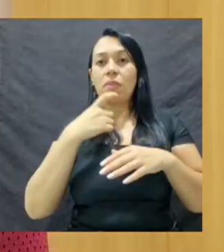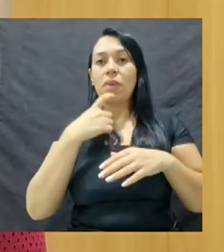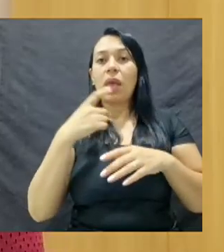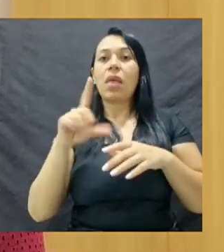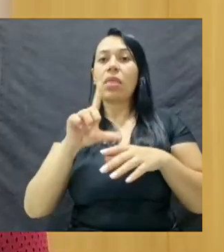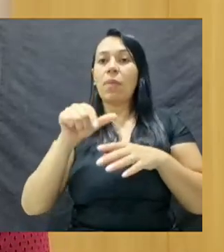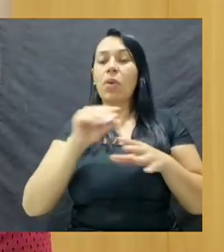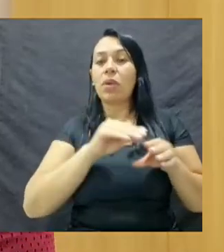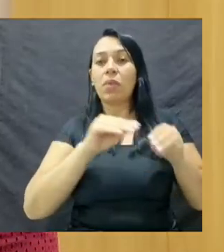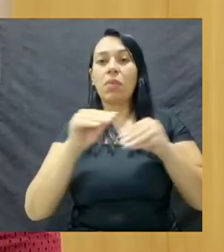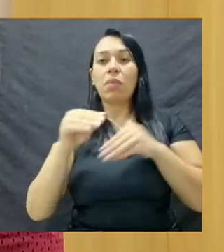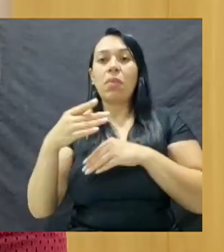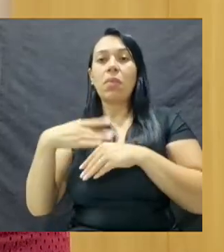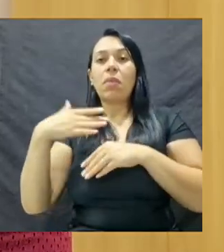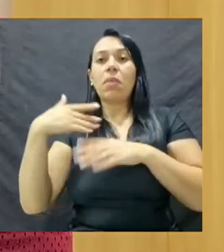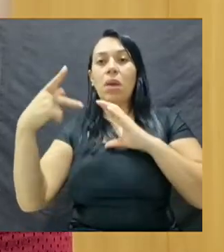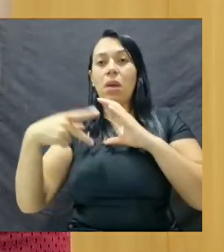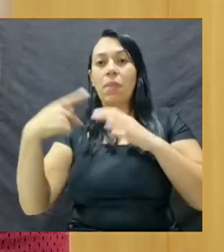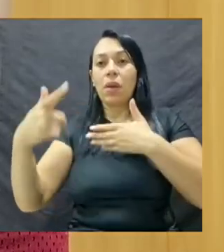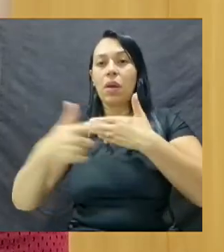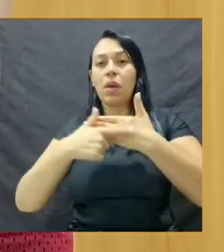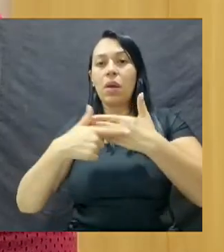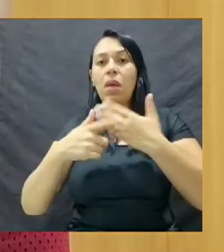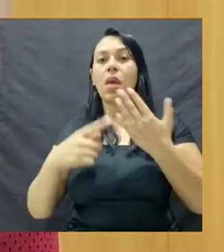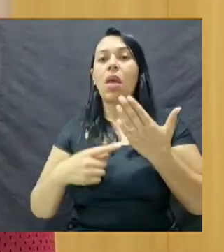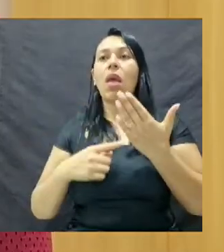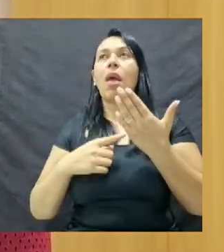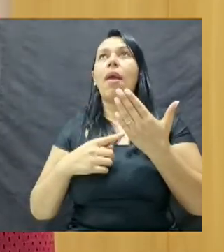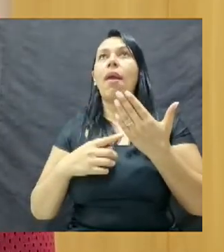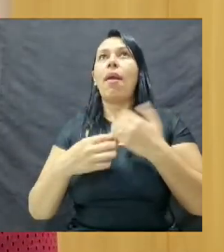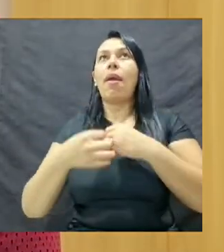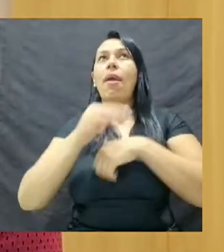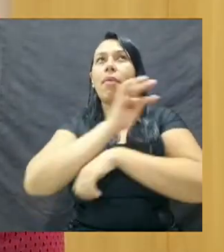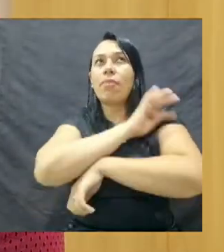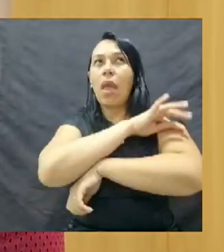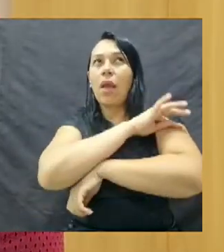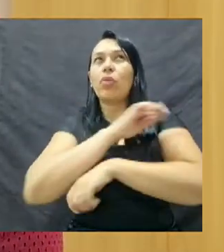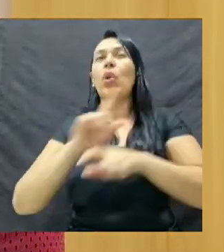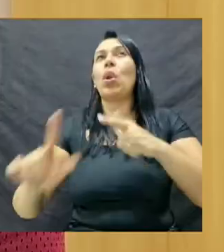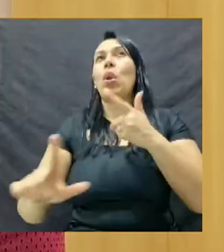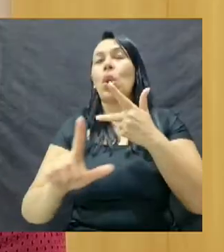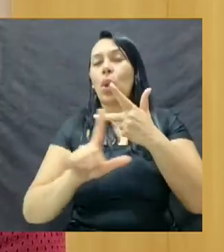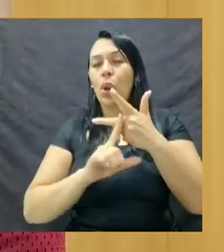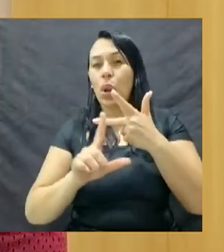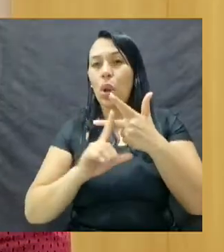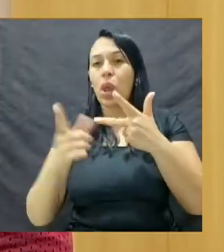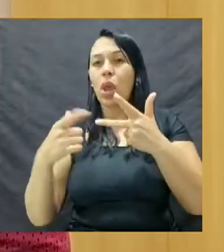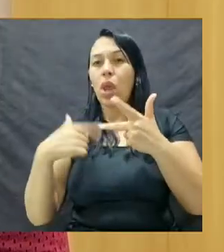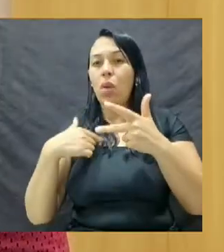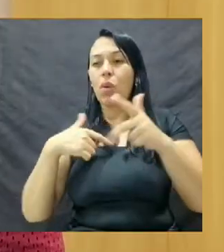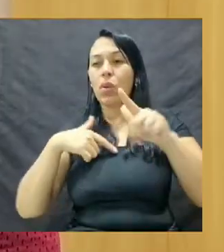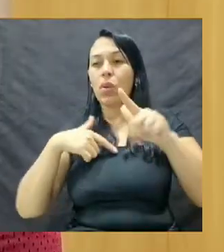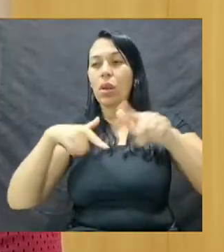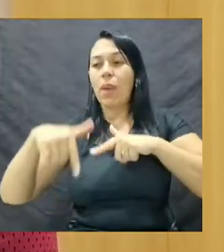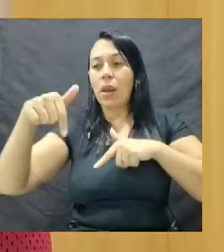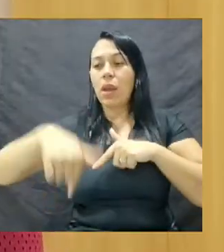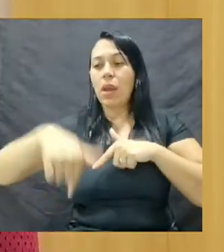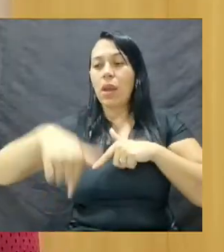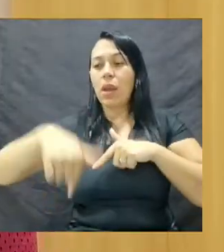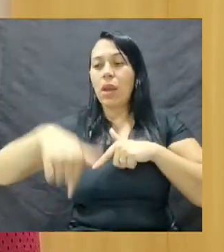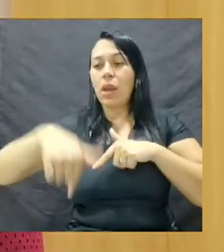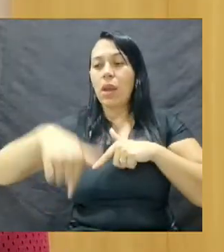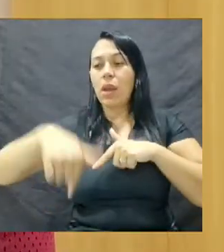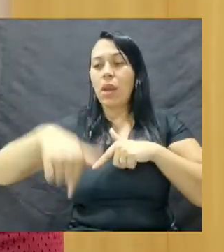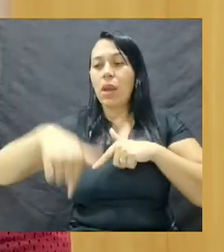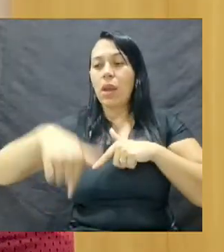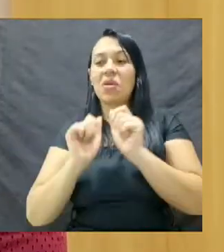hoje é técnico legislativo. Estou aqui há 11 anos também aí, junto ao Ronan, entramos no